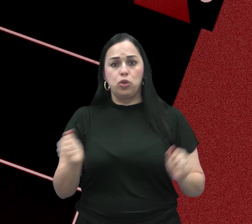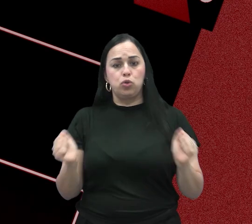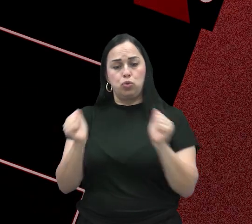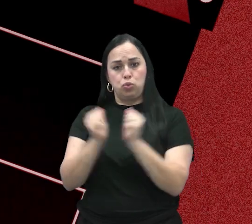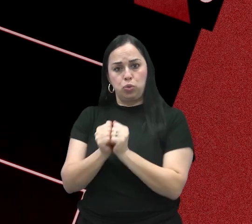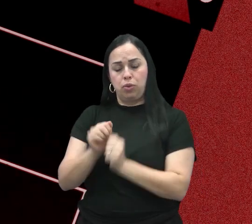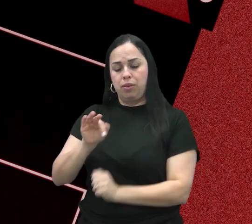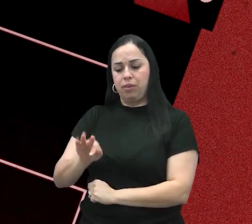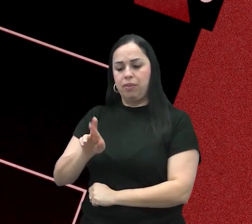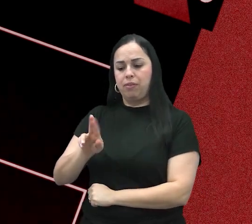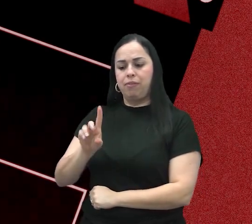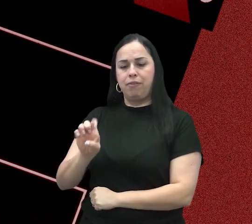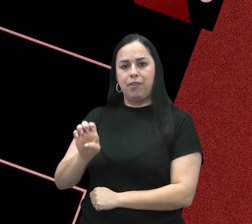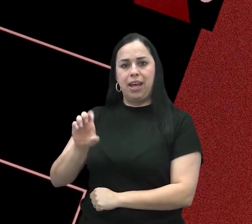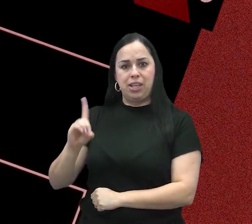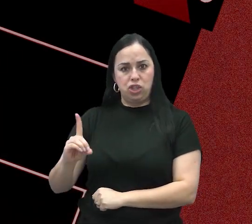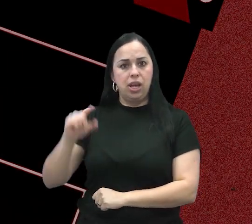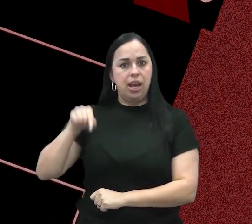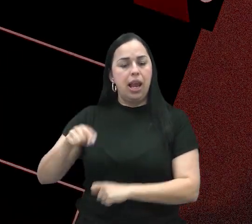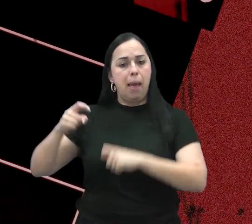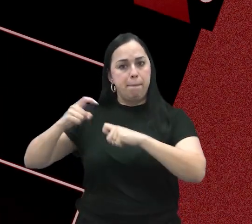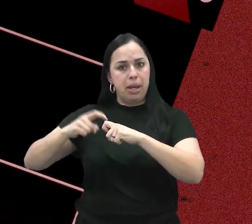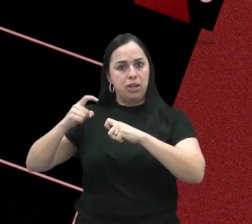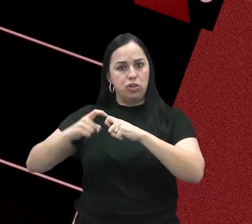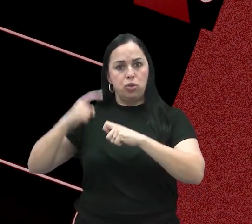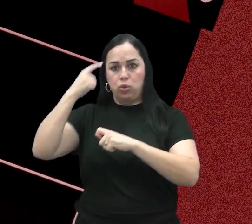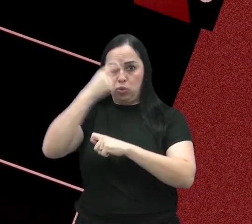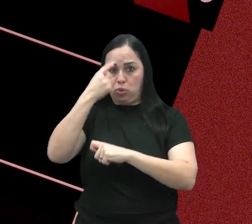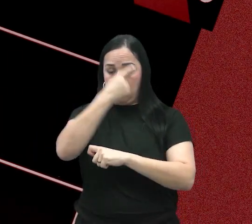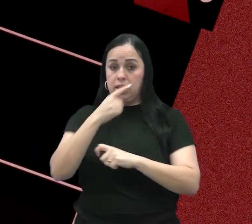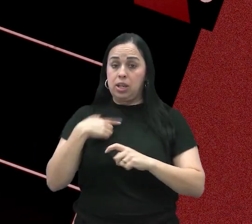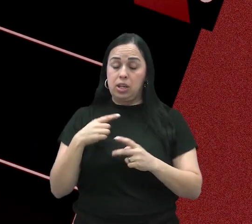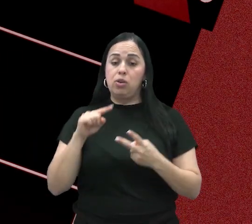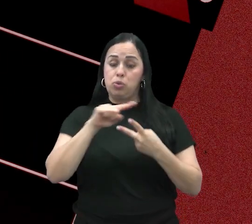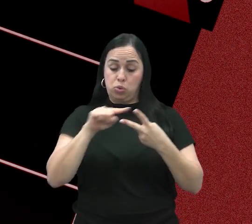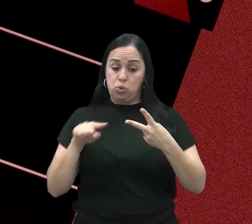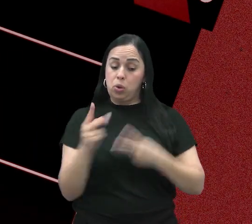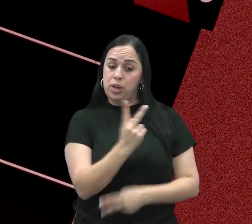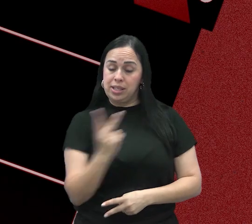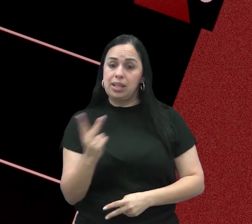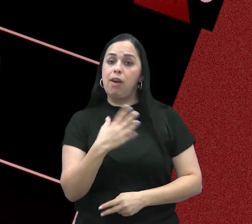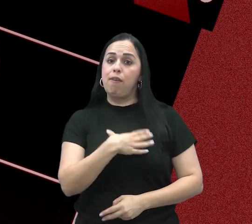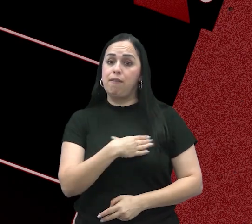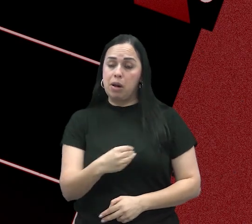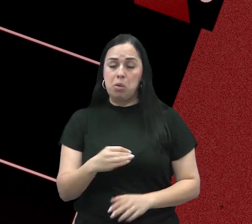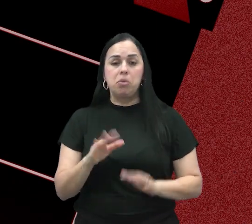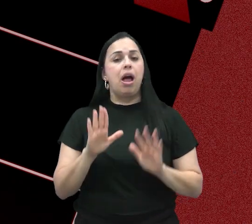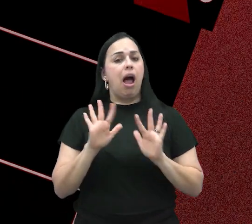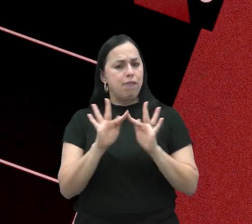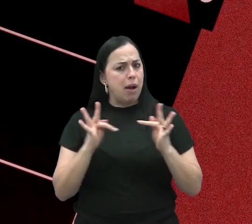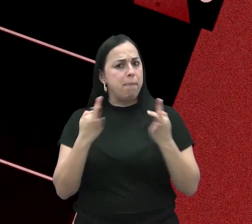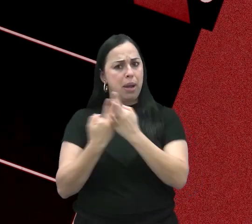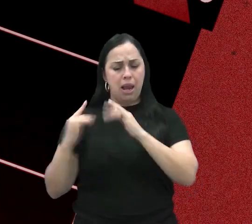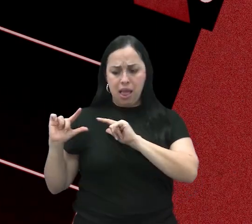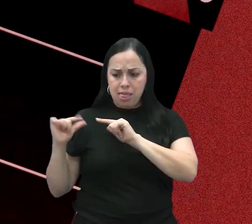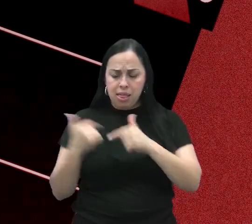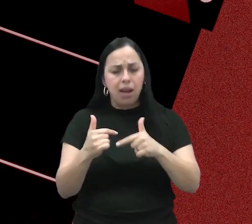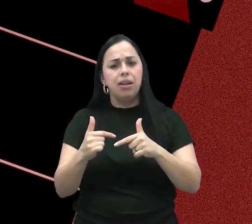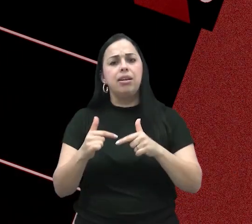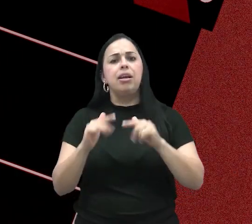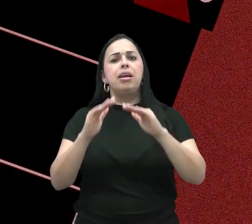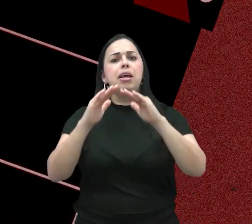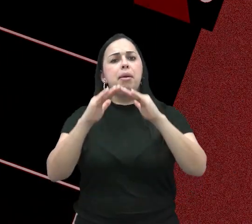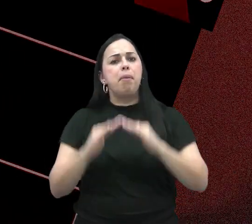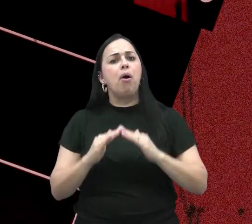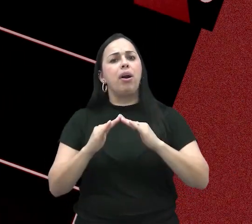com Fred, um médico oftalmologista, e tem um filho com ele. A família é bastante conservadora e vive na pequena